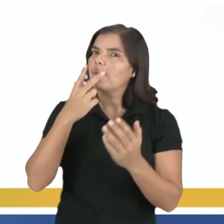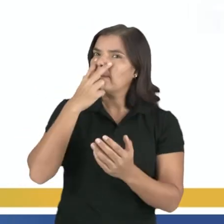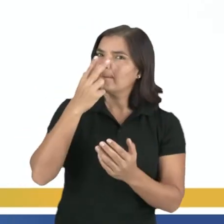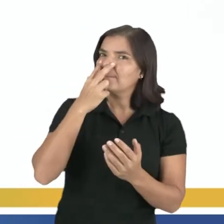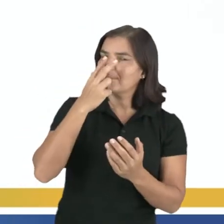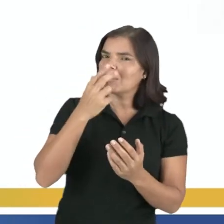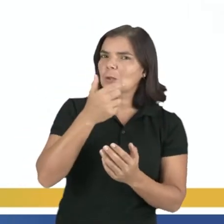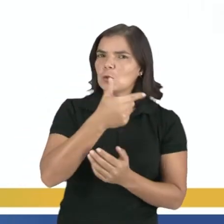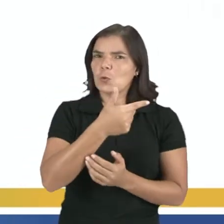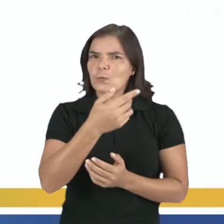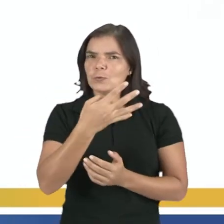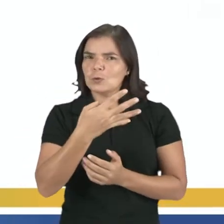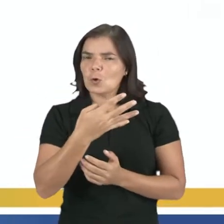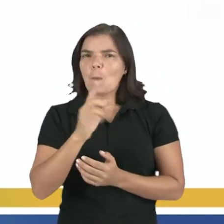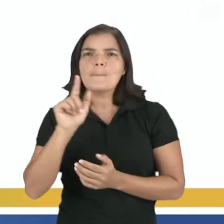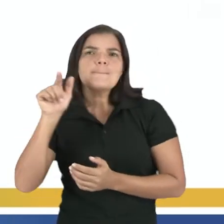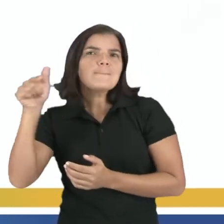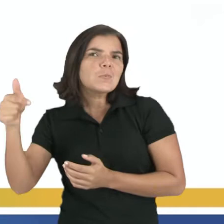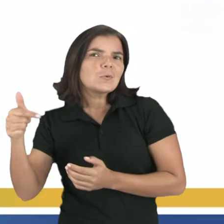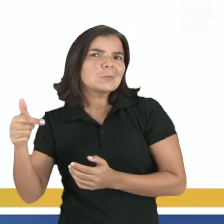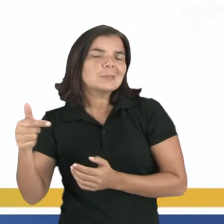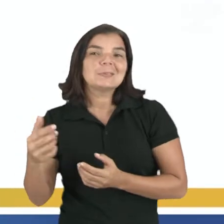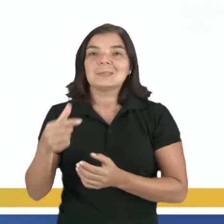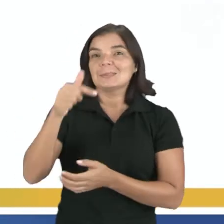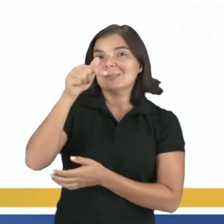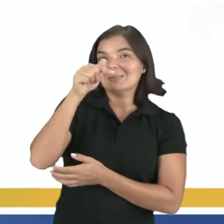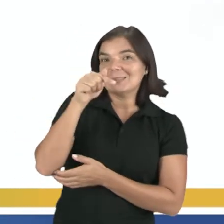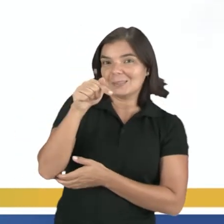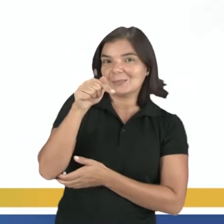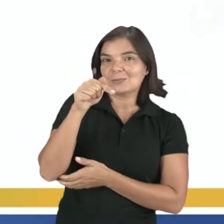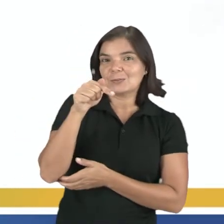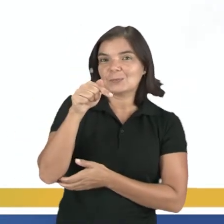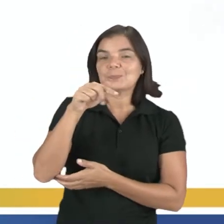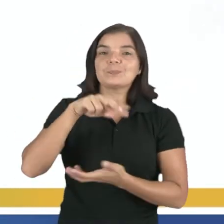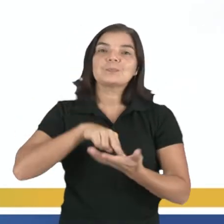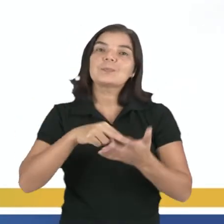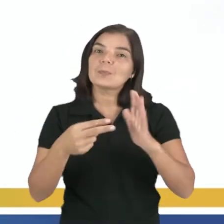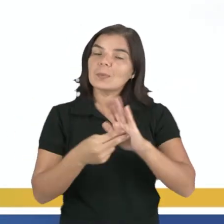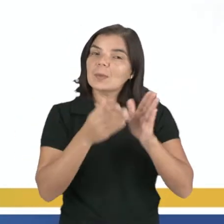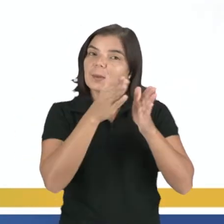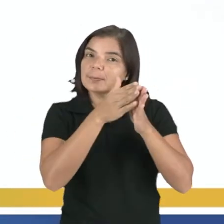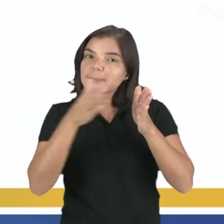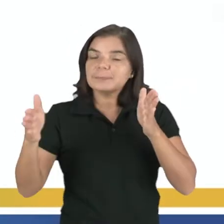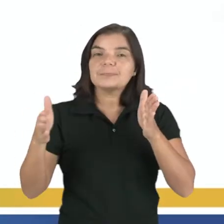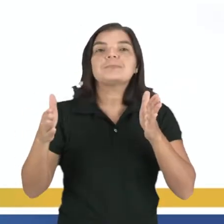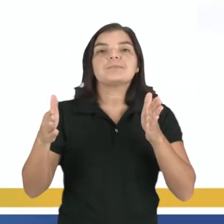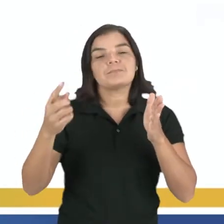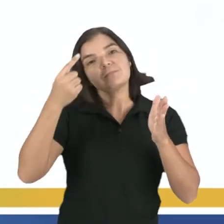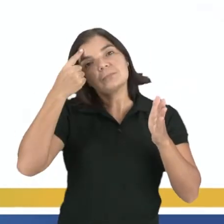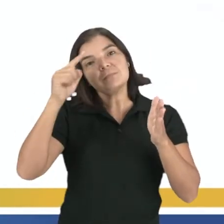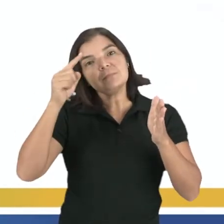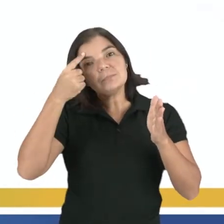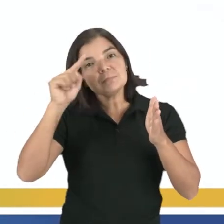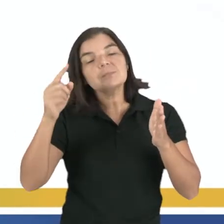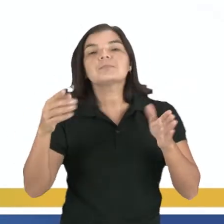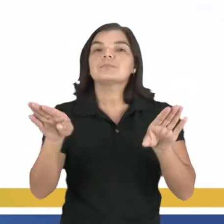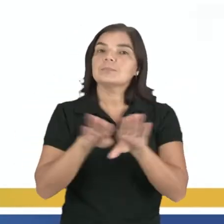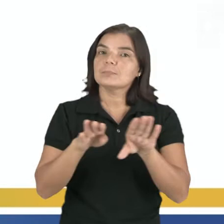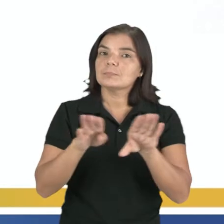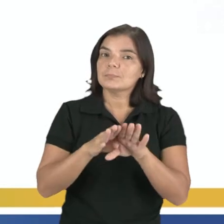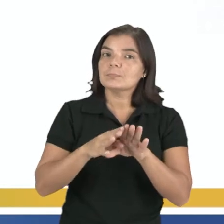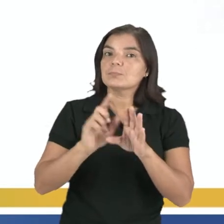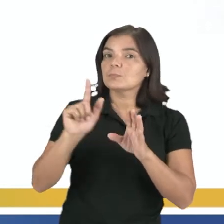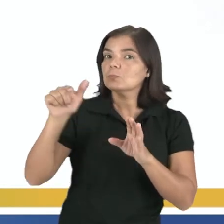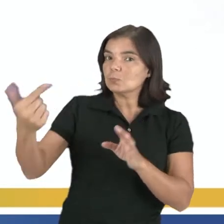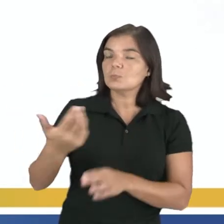parece que do 24 para o próximo termo, eu vou pular 7 unidades. Então, isso é um padrão que eu criei, né, e que vai me justificar